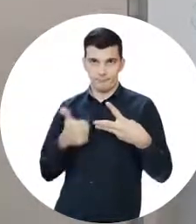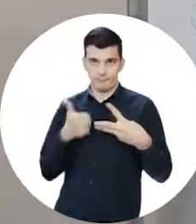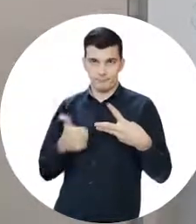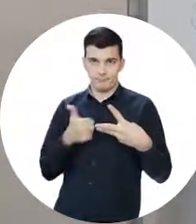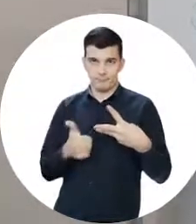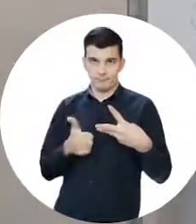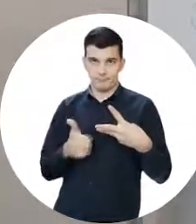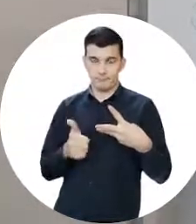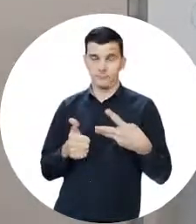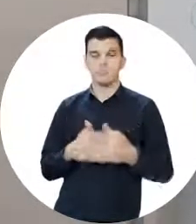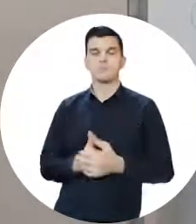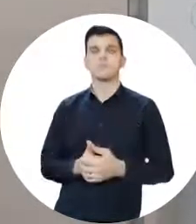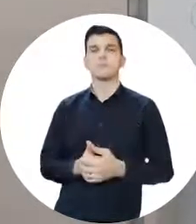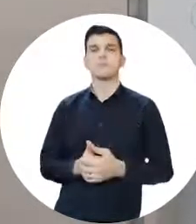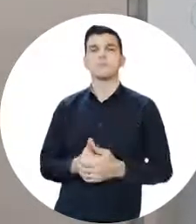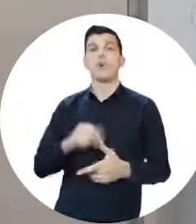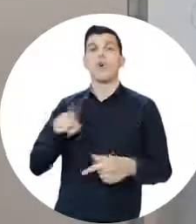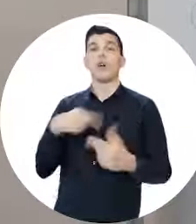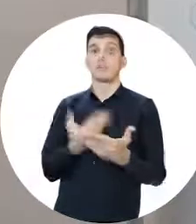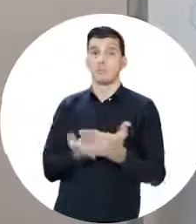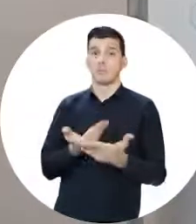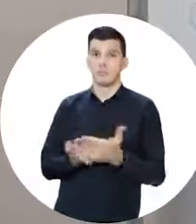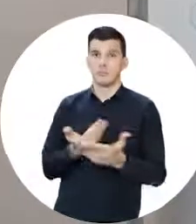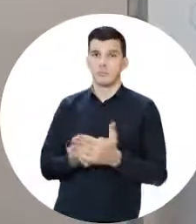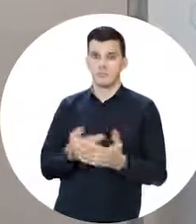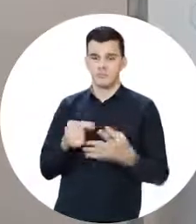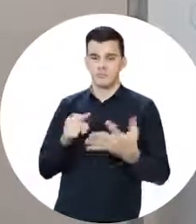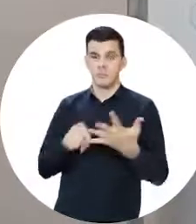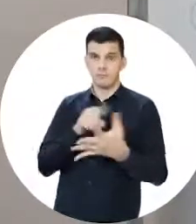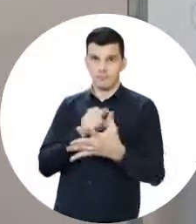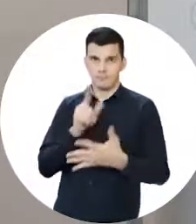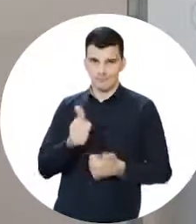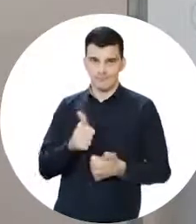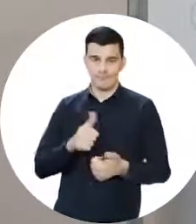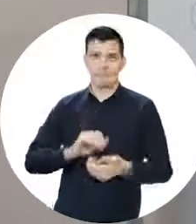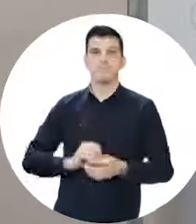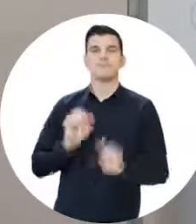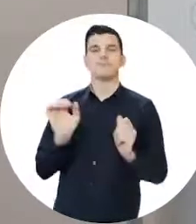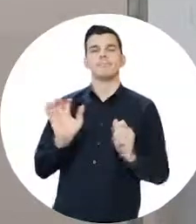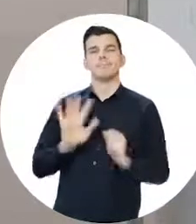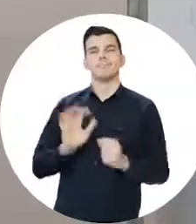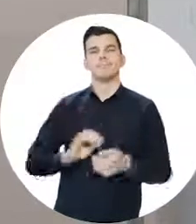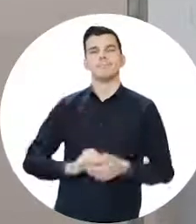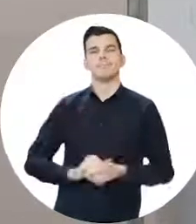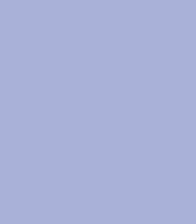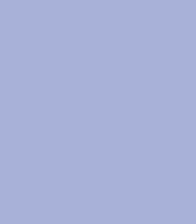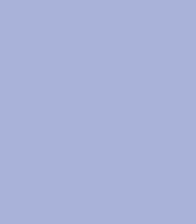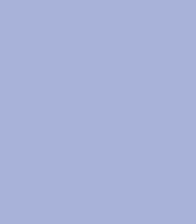concentrações que a gente está abordando. Próxima aula, mais 2 concentrações. Ok?